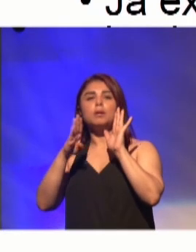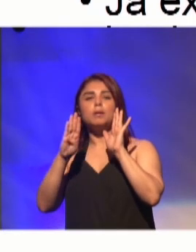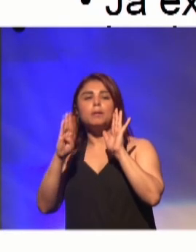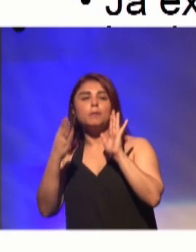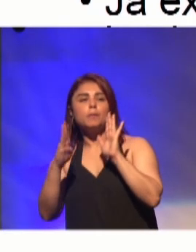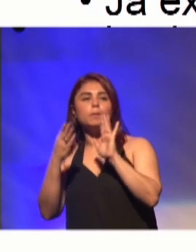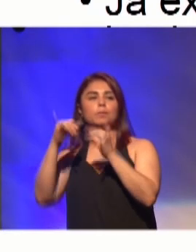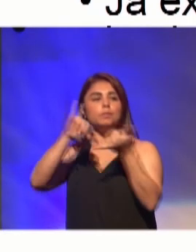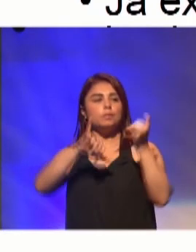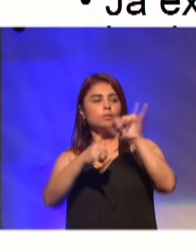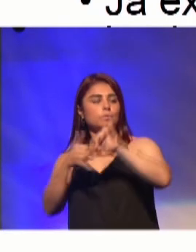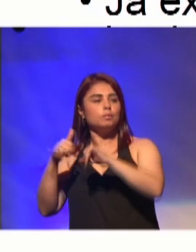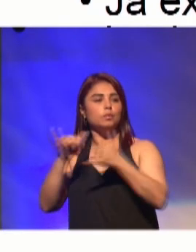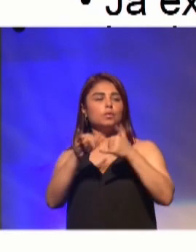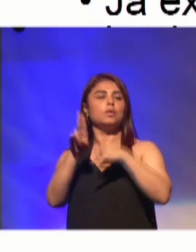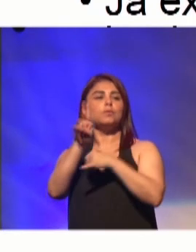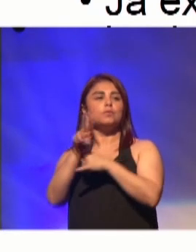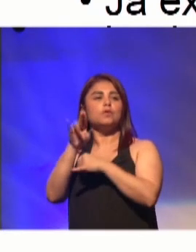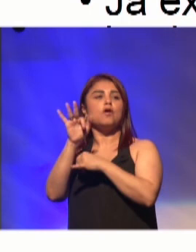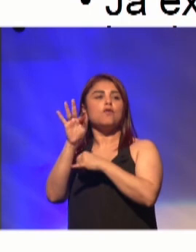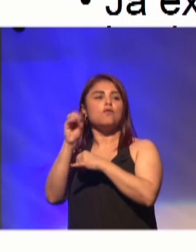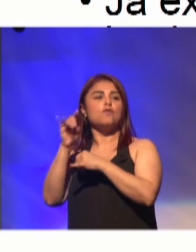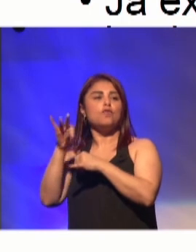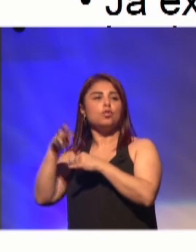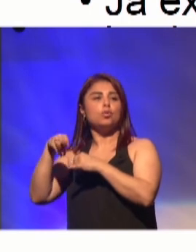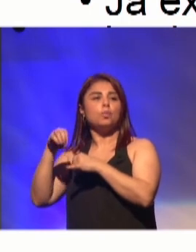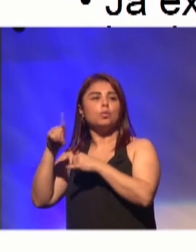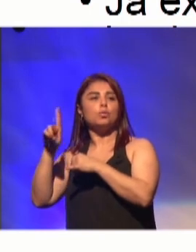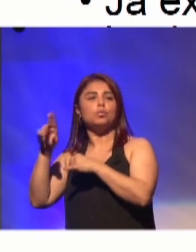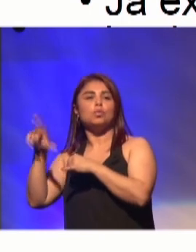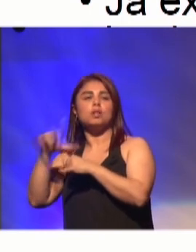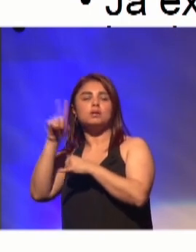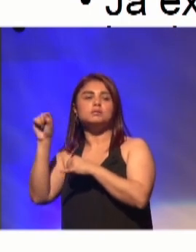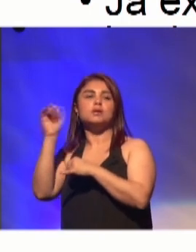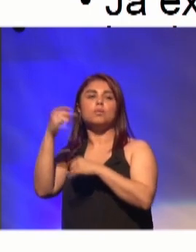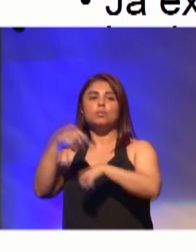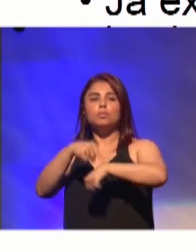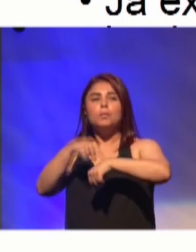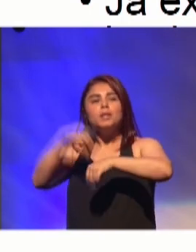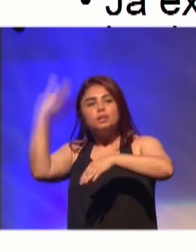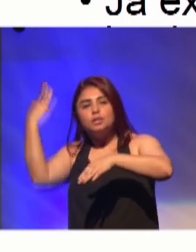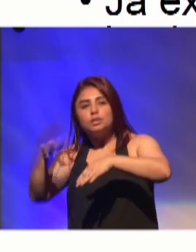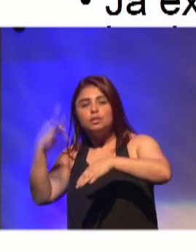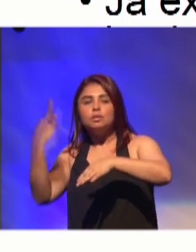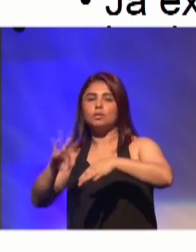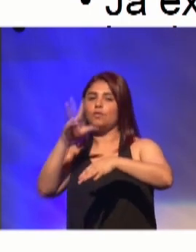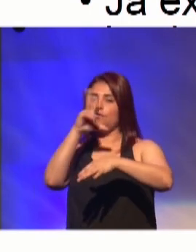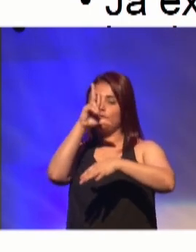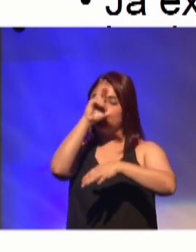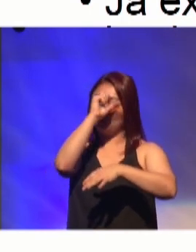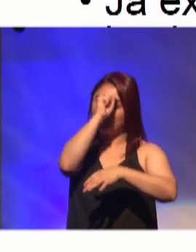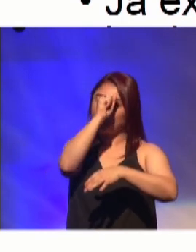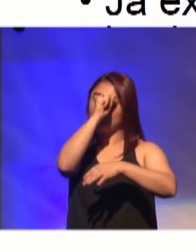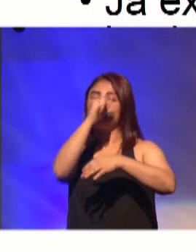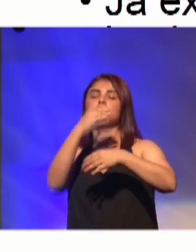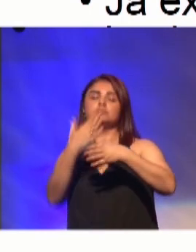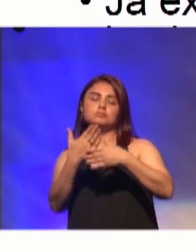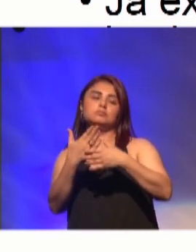sobre o uso da terapia por fotobiomodulação no tratamento da dor aguda. Da dor, tanto aguda quanto